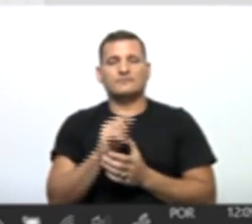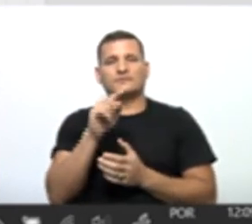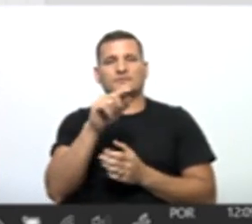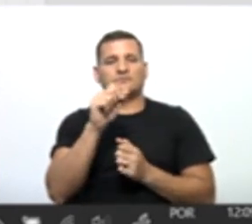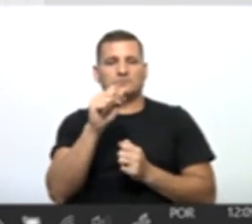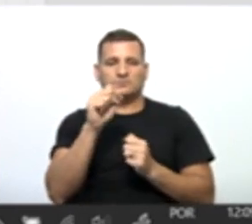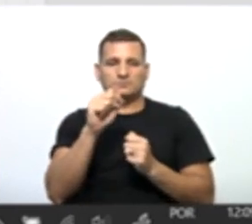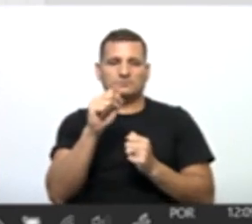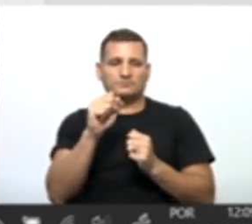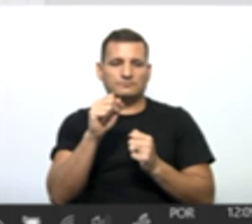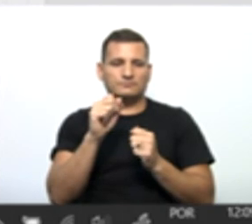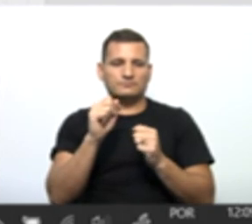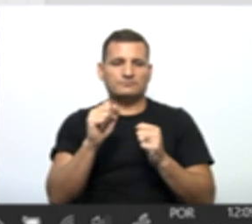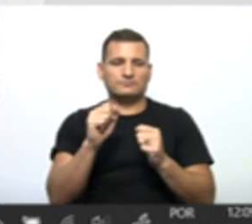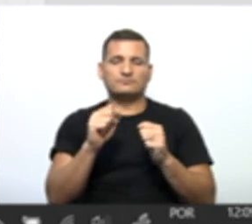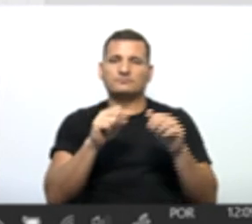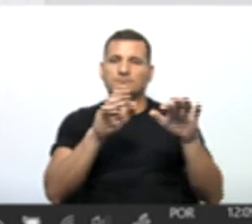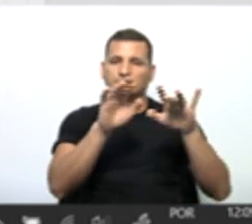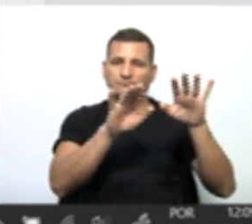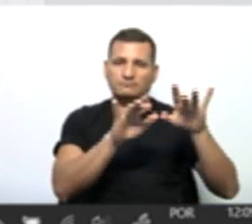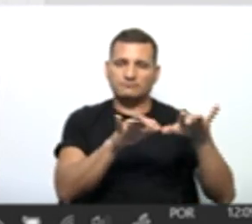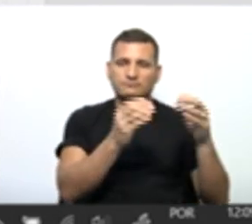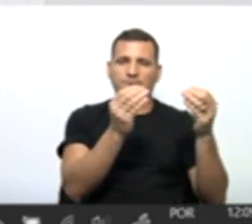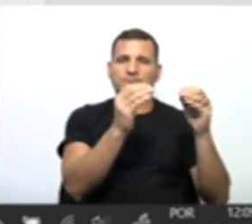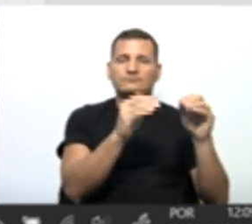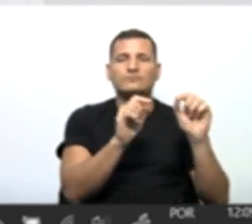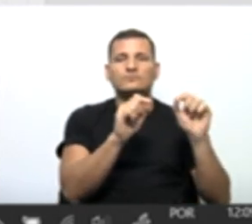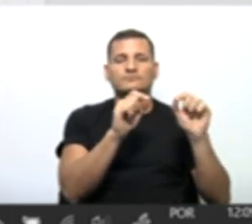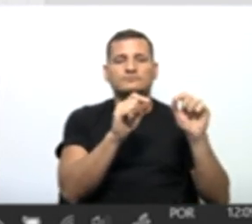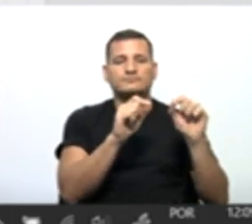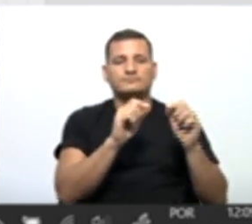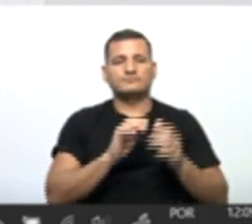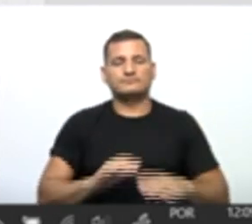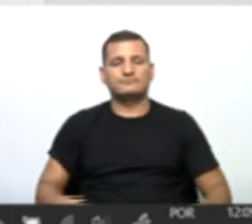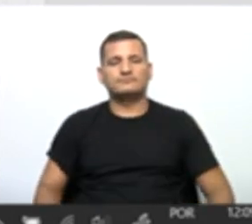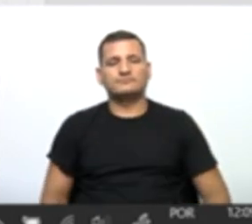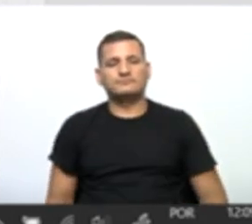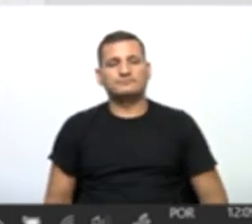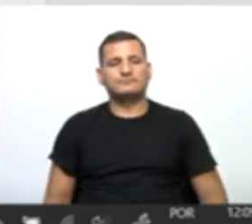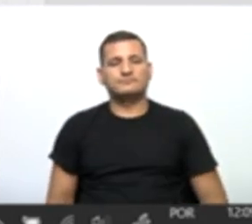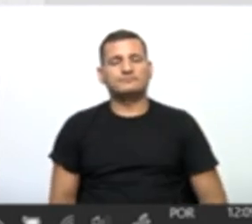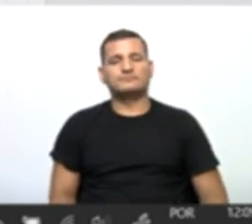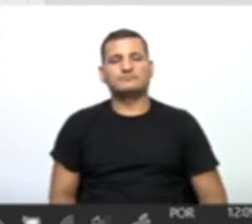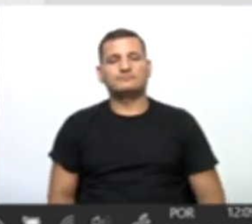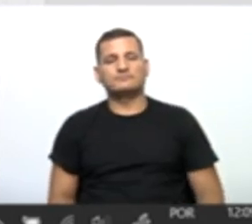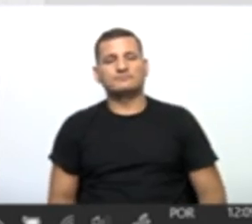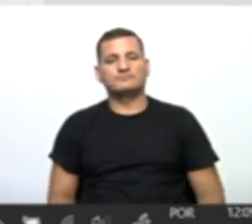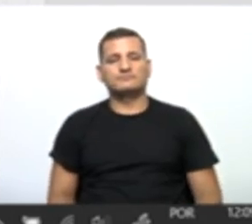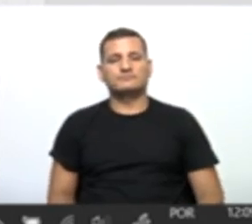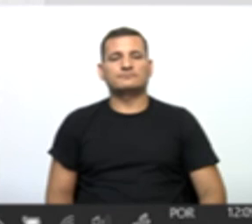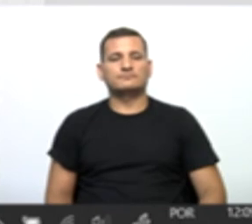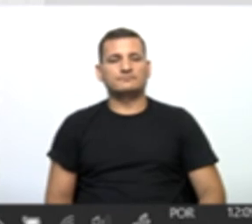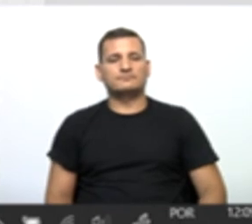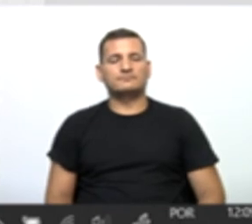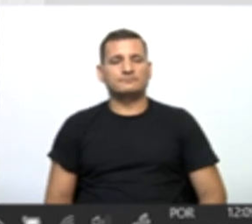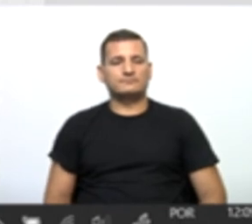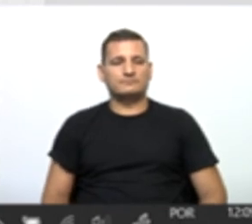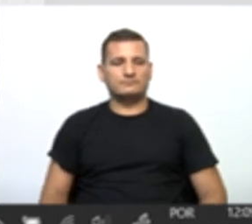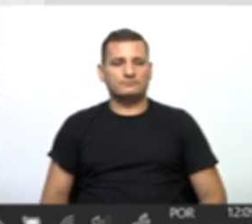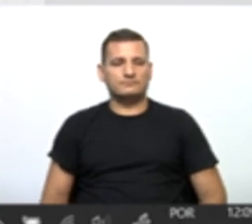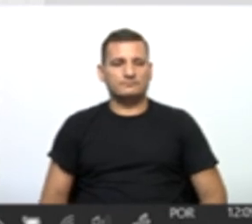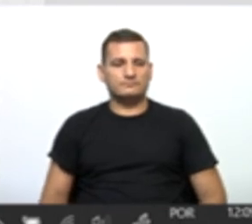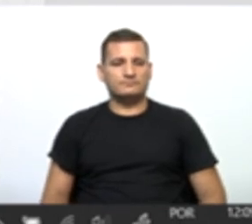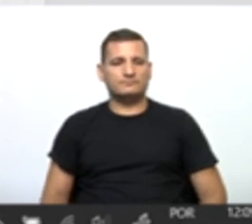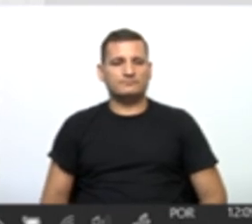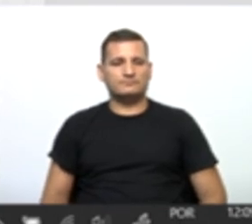descrever tranquilamente, porque, ó, você vai fazer o que? Tem aqui os comentários, anotações, ó, que vocês podem estar executando.